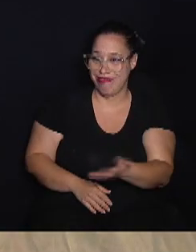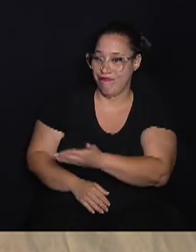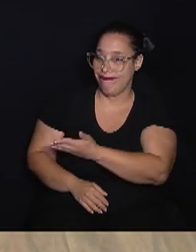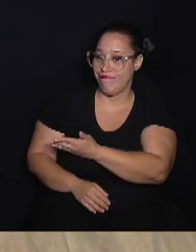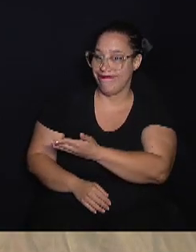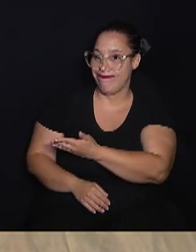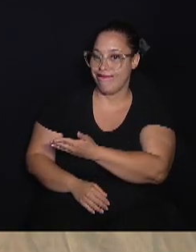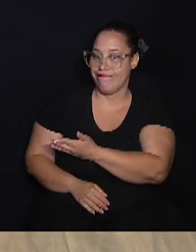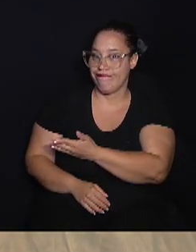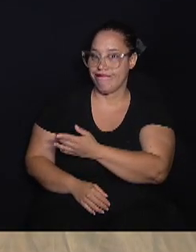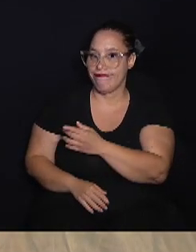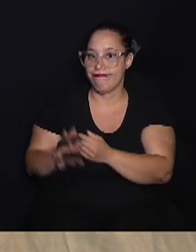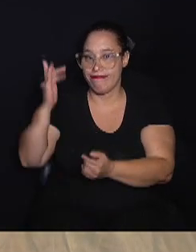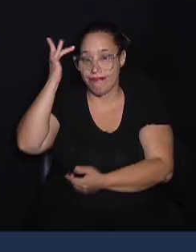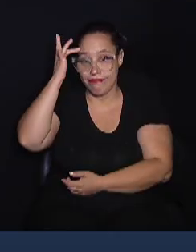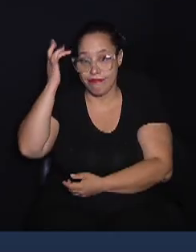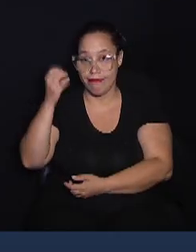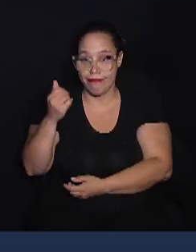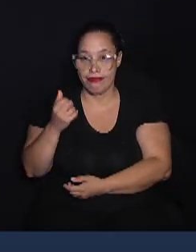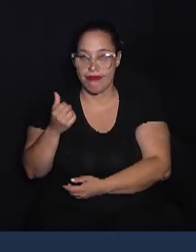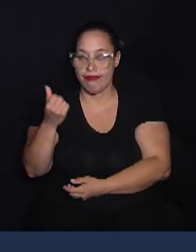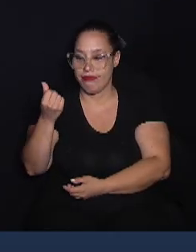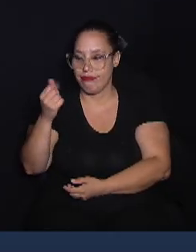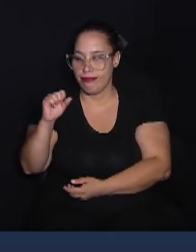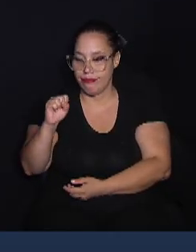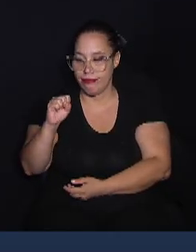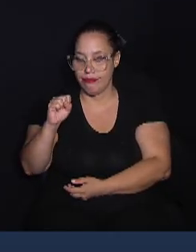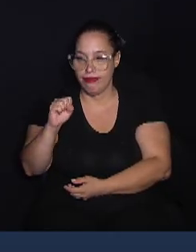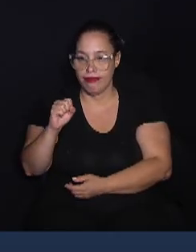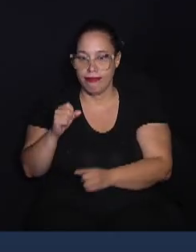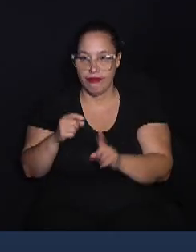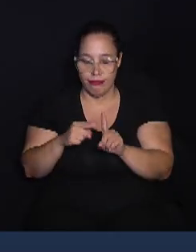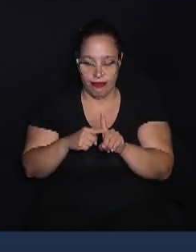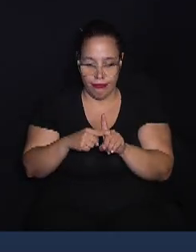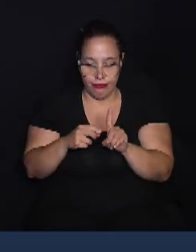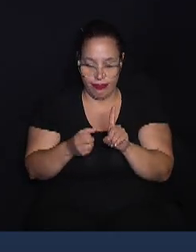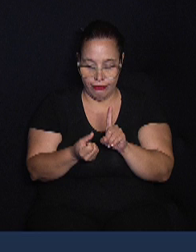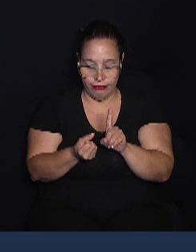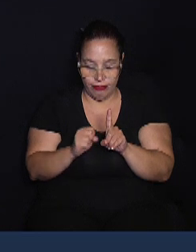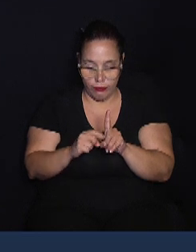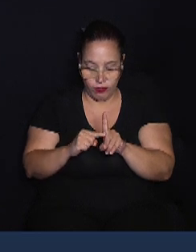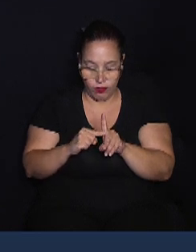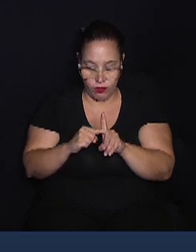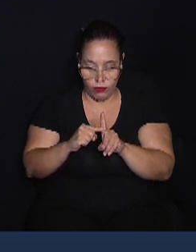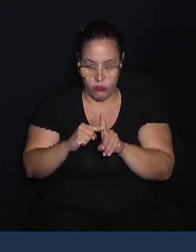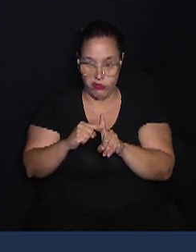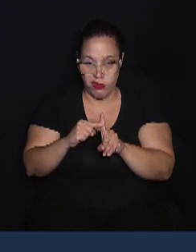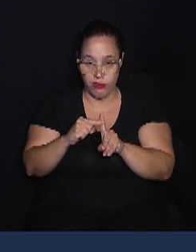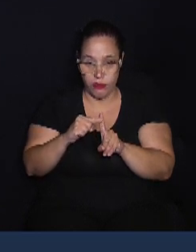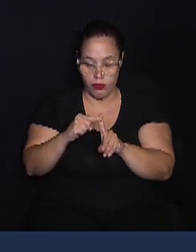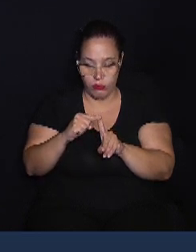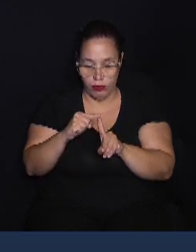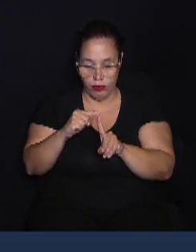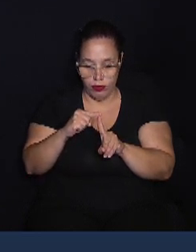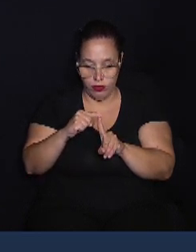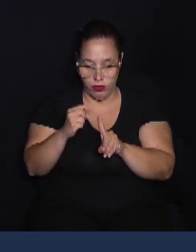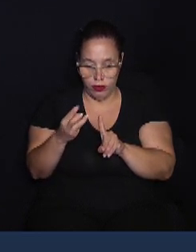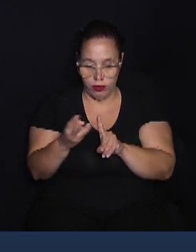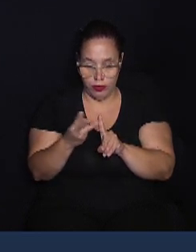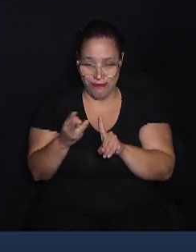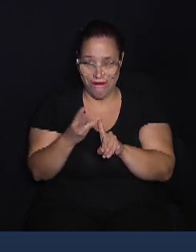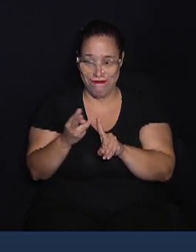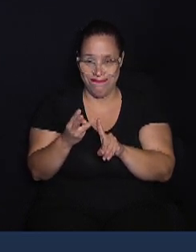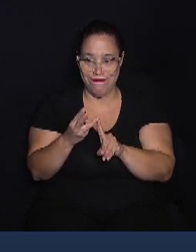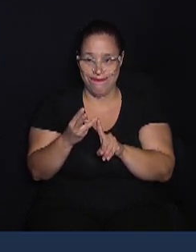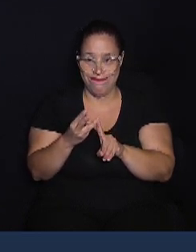tela então amanhã 18 de outubro mínima de 18º ao longo do dia a temperatura sobe podendo chegar